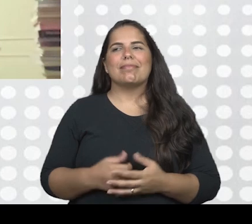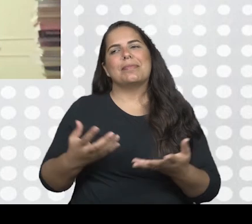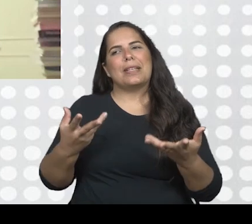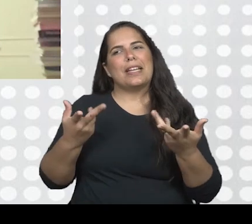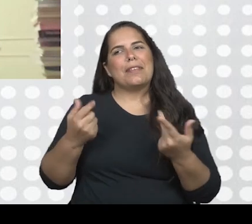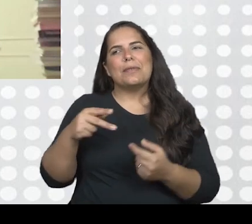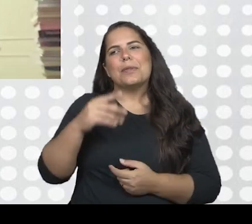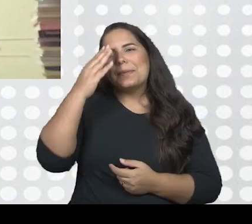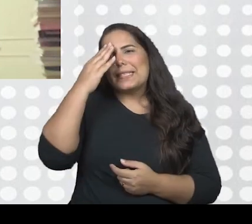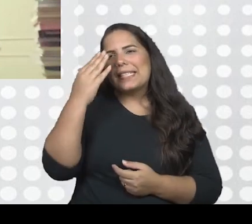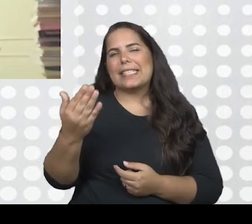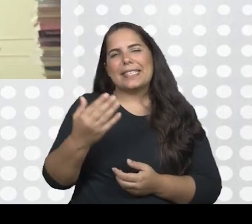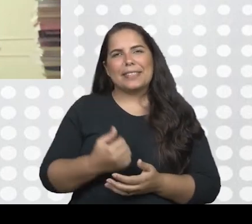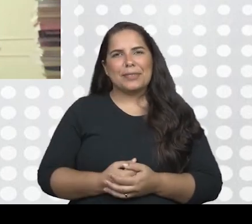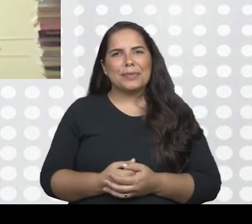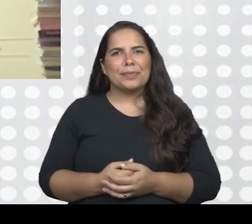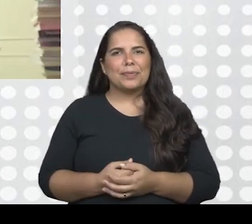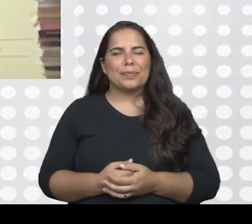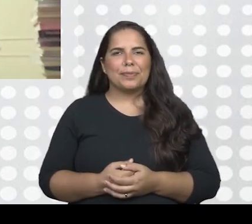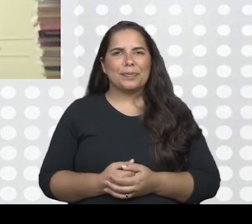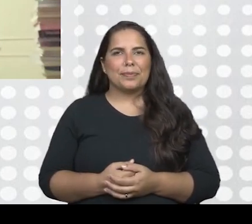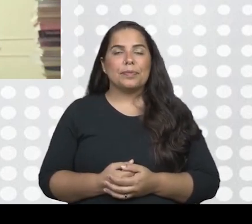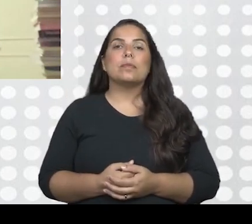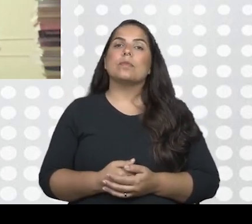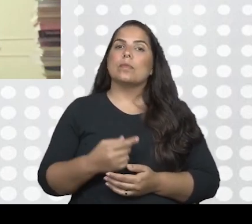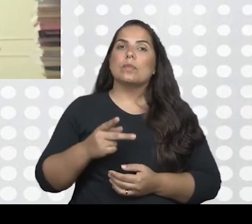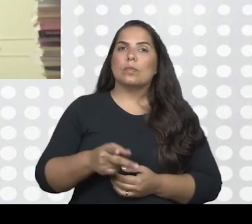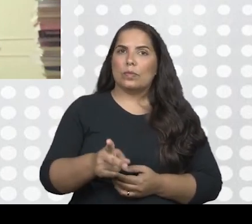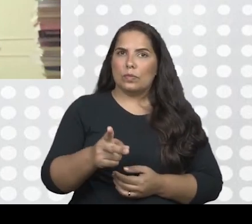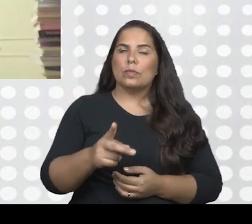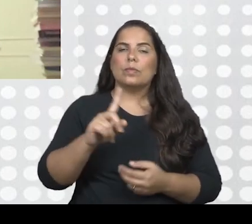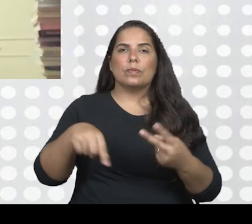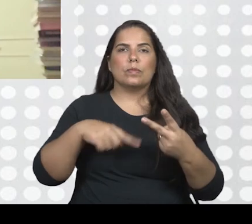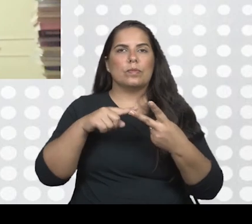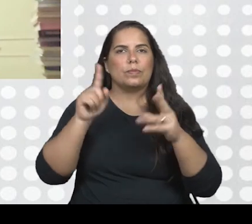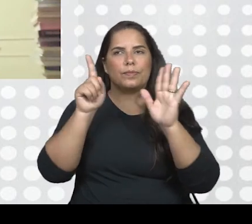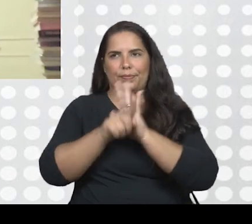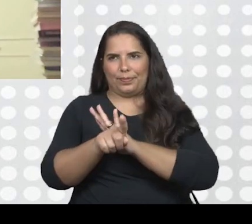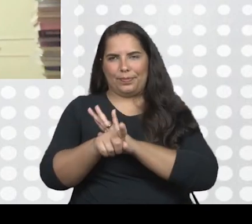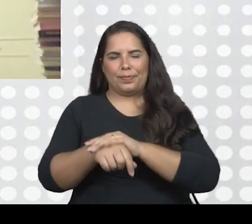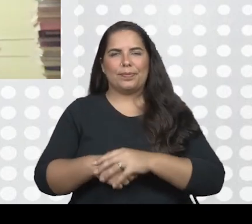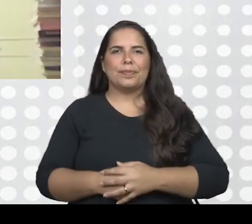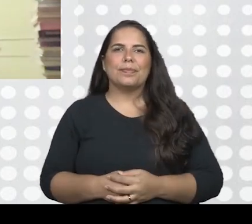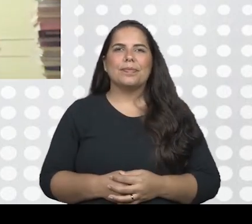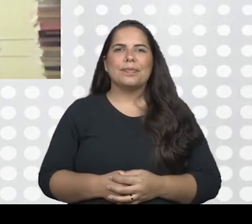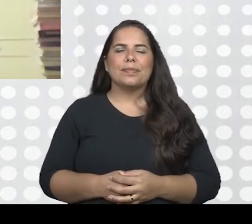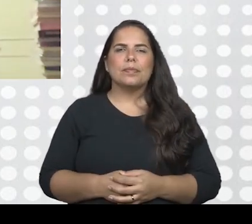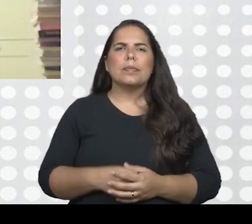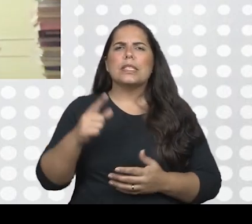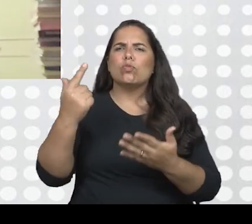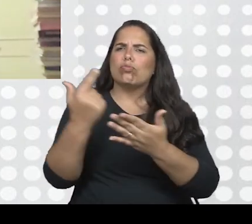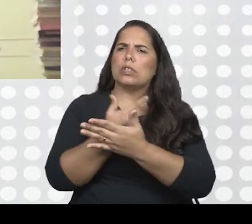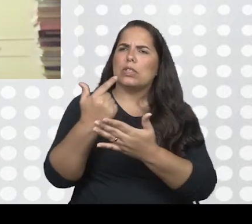Maravilha, professora, muito obrigada. Seguindo, então, para a segunda pergunta, no